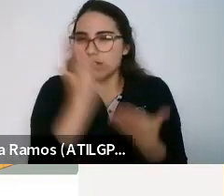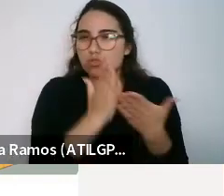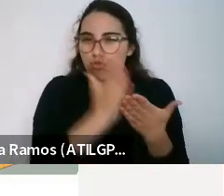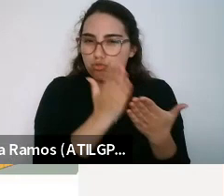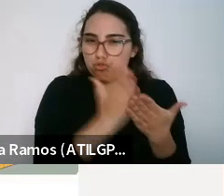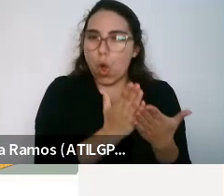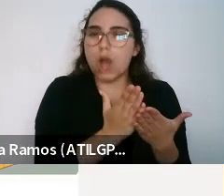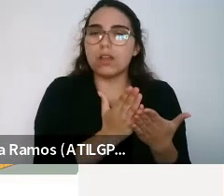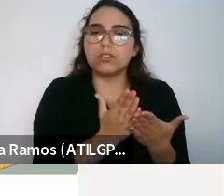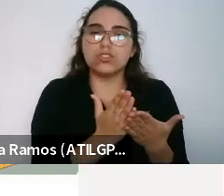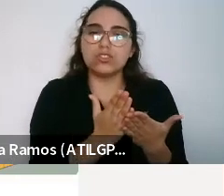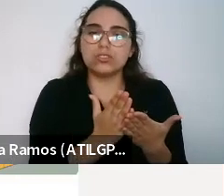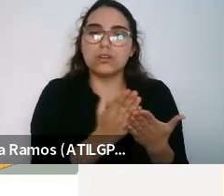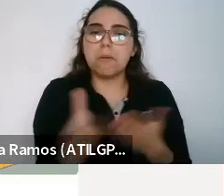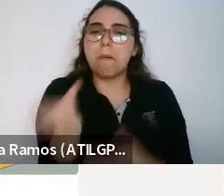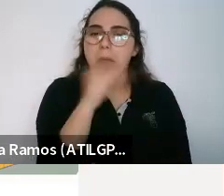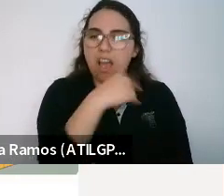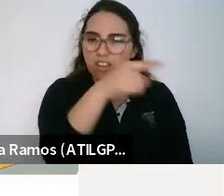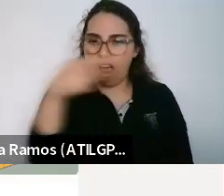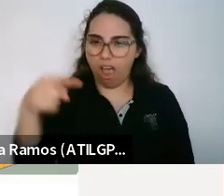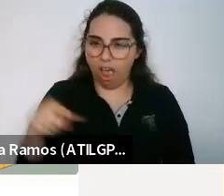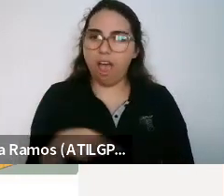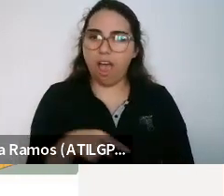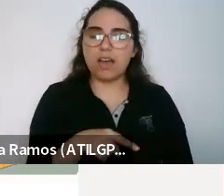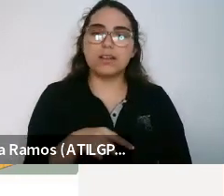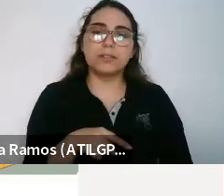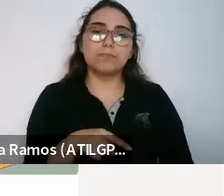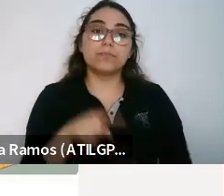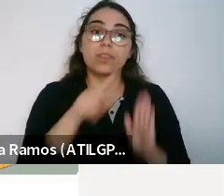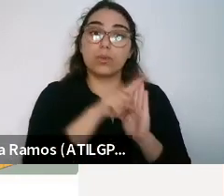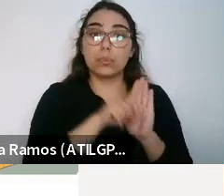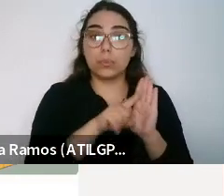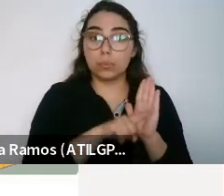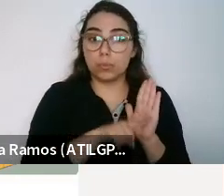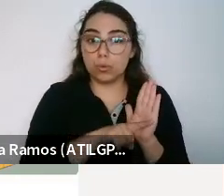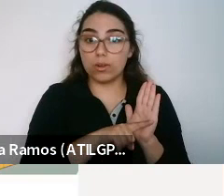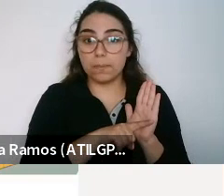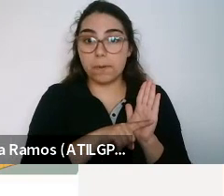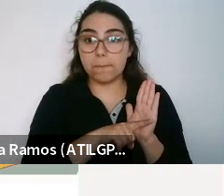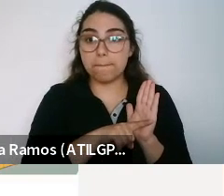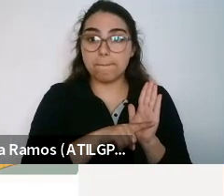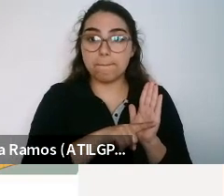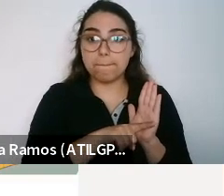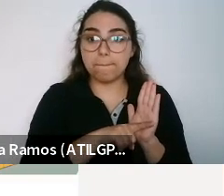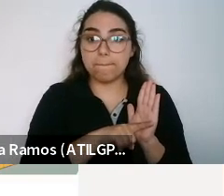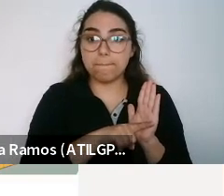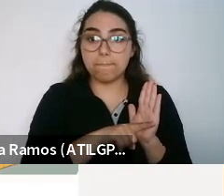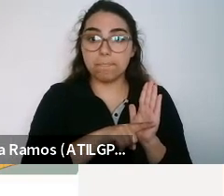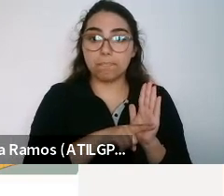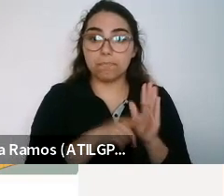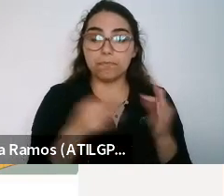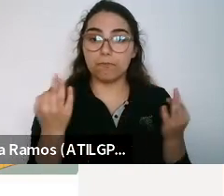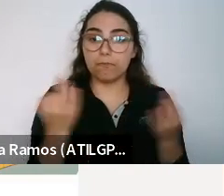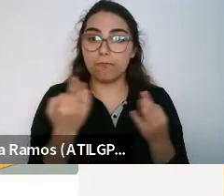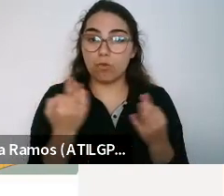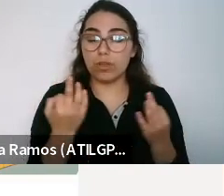Escolas Ubuntu, não é? Uma vez que também foi um programa que teve o apoio e o incentivo do